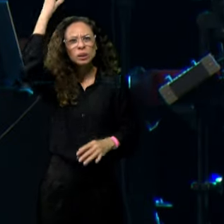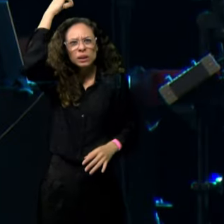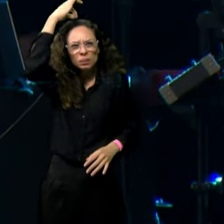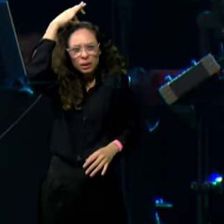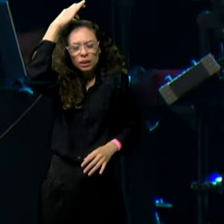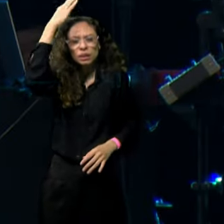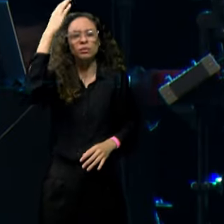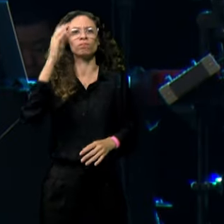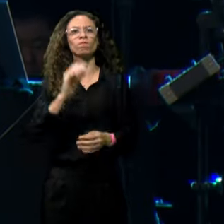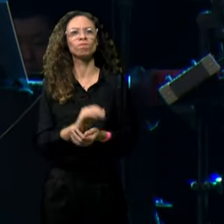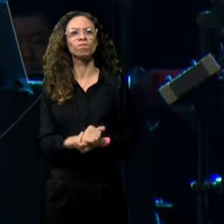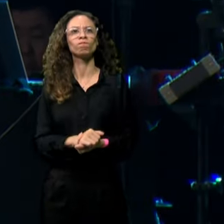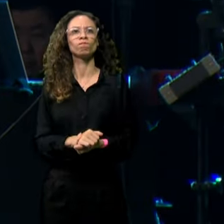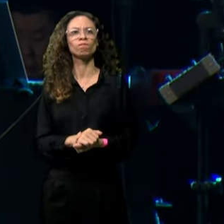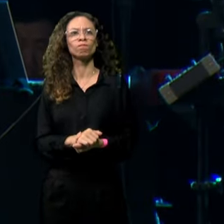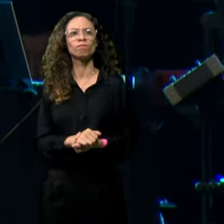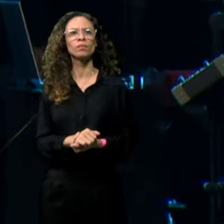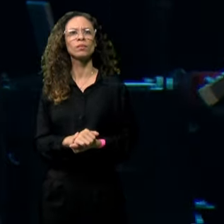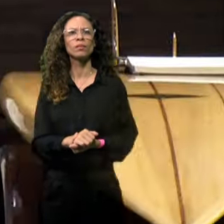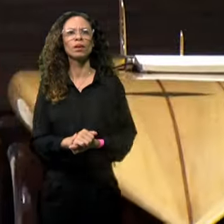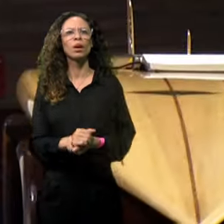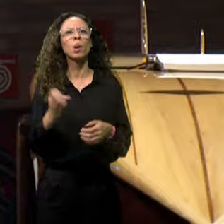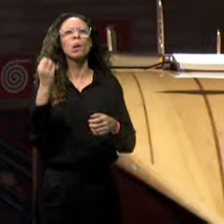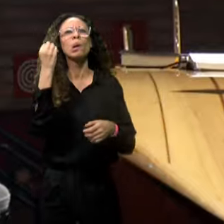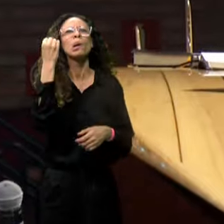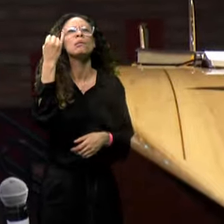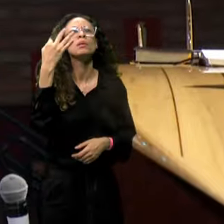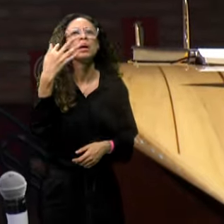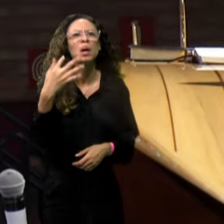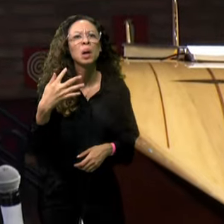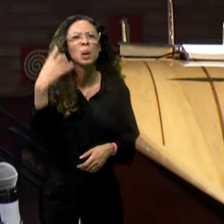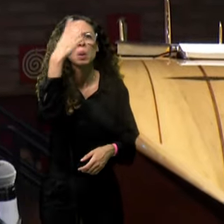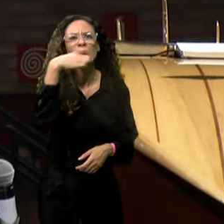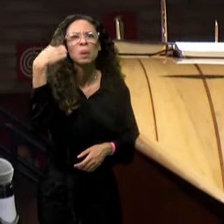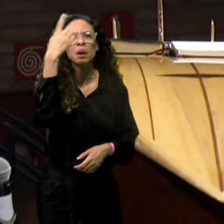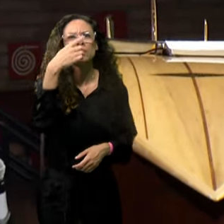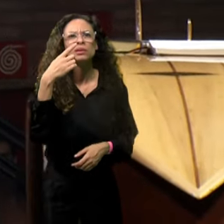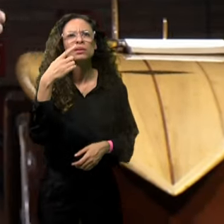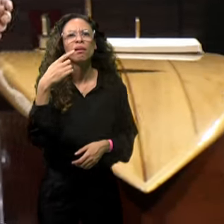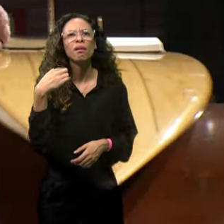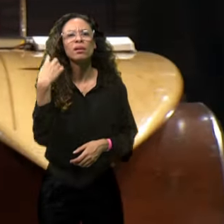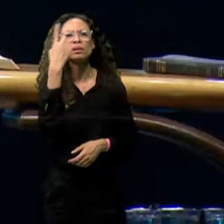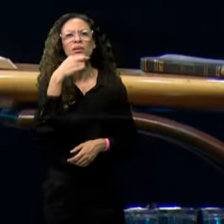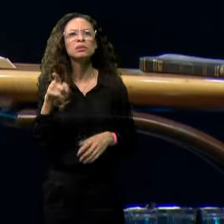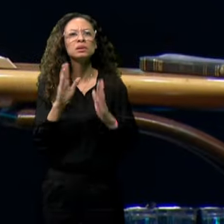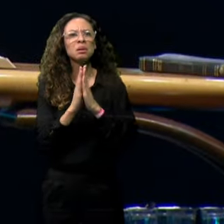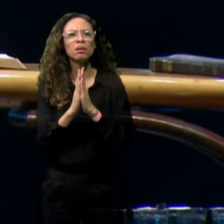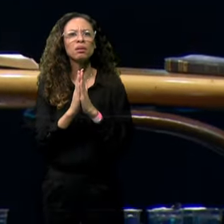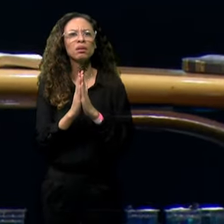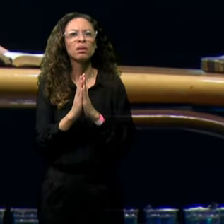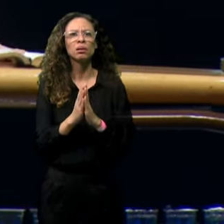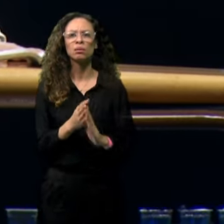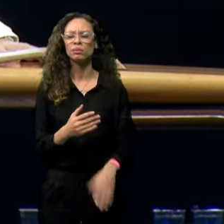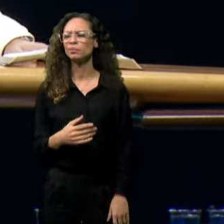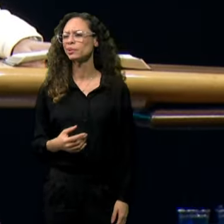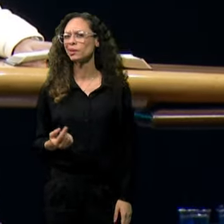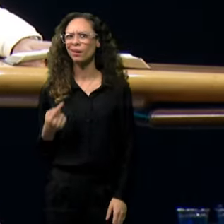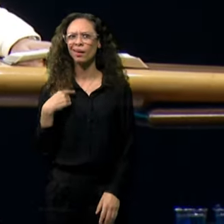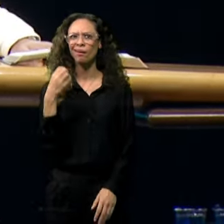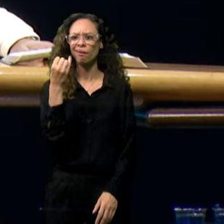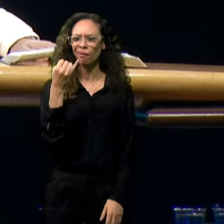que alguém me perguntou e você Conta a sua palavra por dia vamos que eu deixei de contar porque não se trata de quantas horas você olha